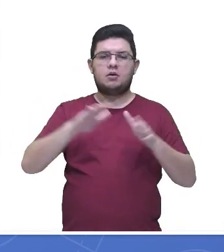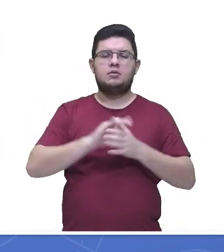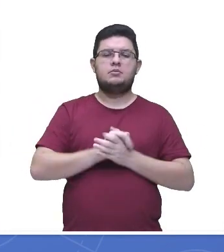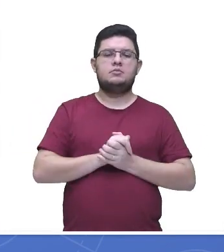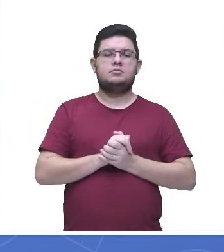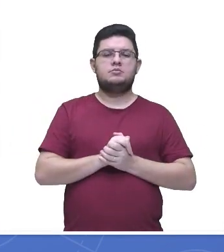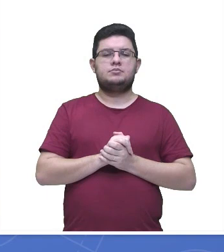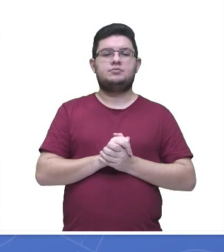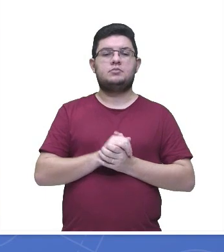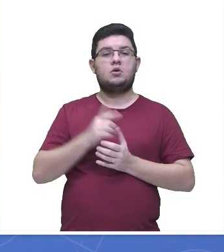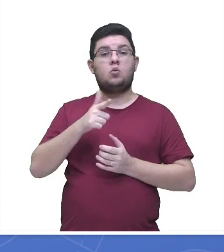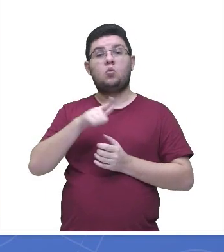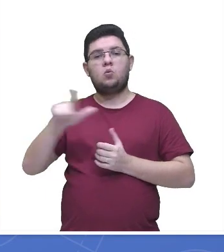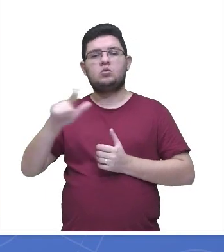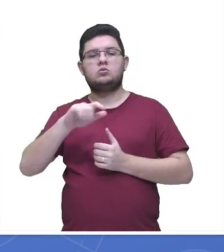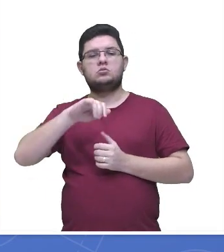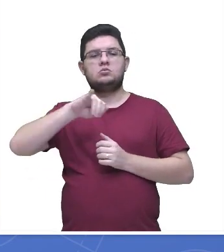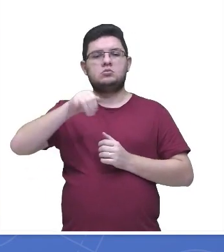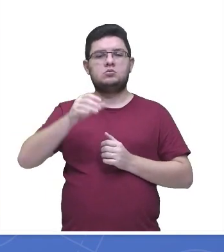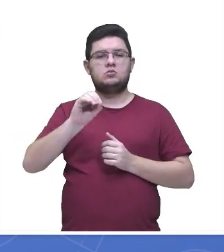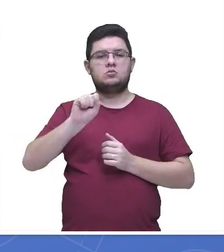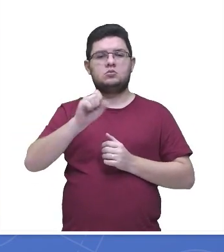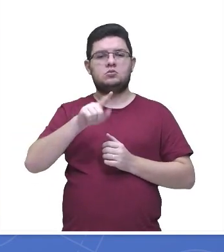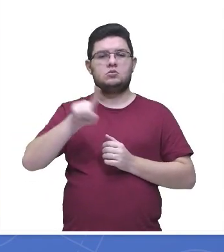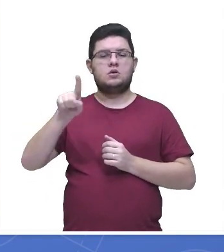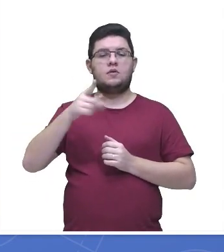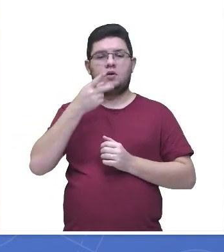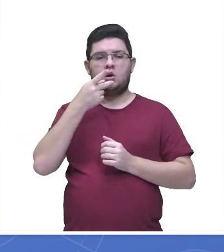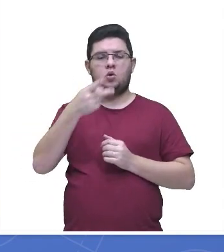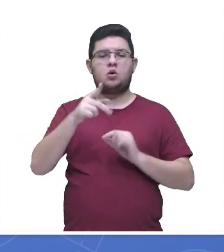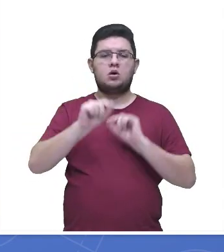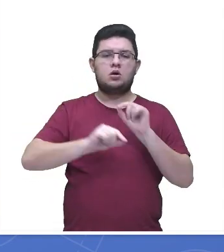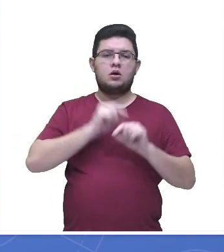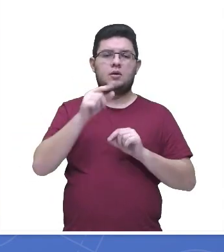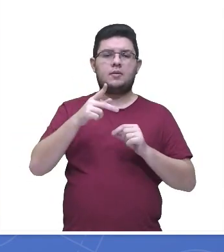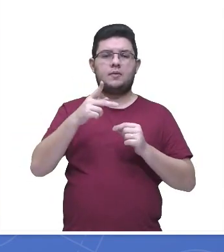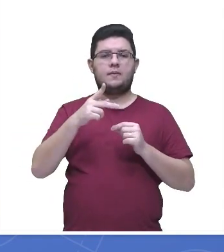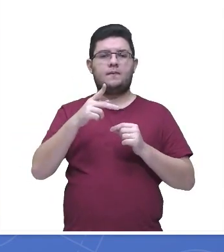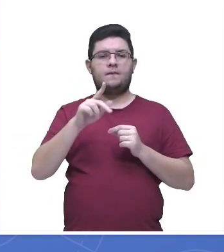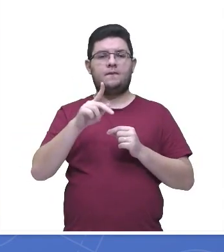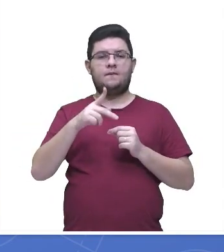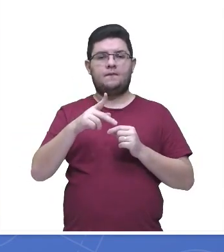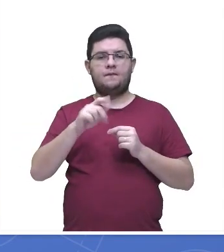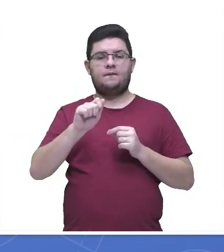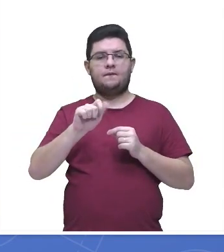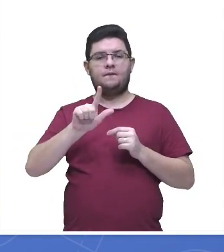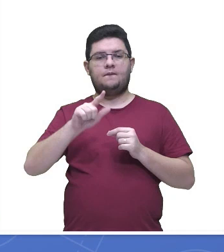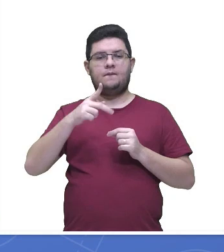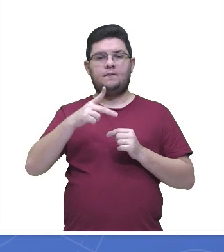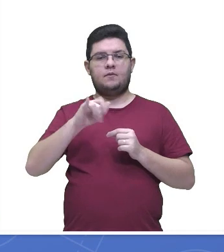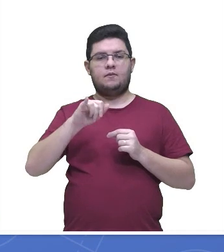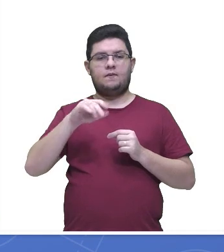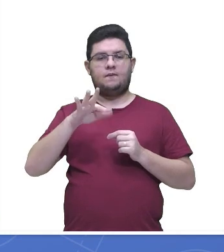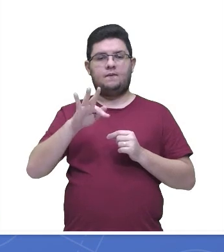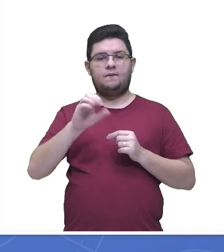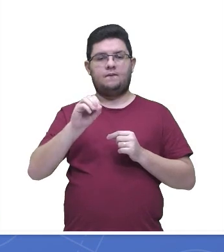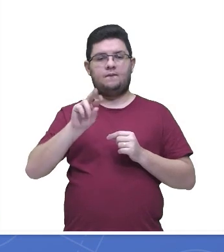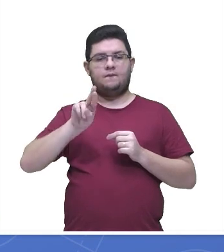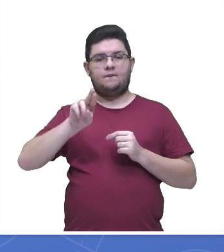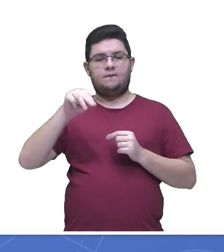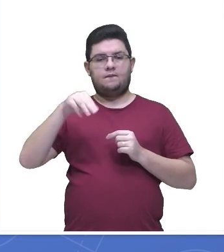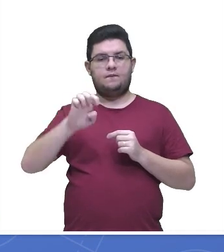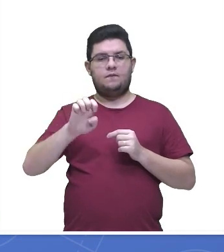Vinícius, ele fala da questão 2 e ele diz palmiforme, papiriforme e lotiforme.